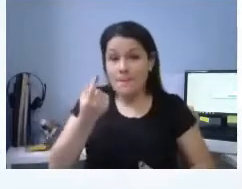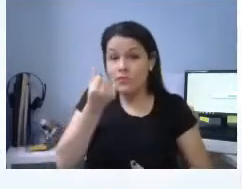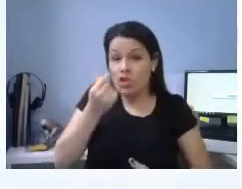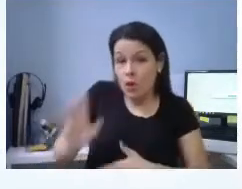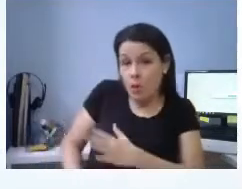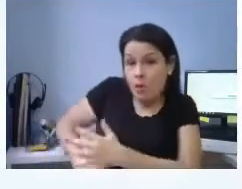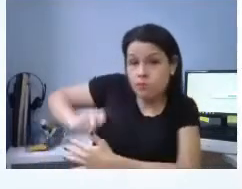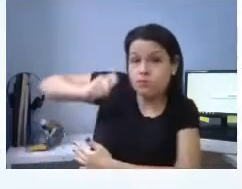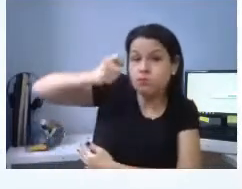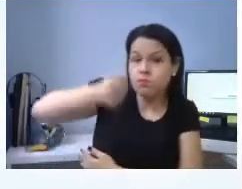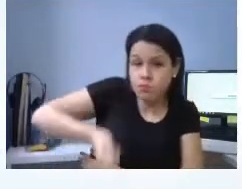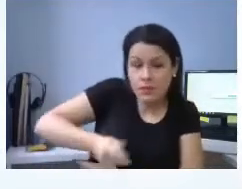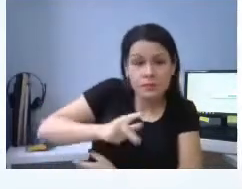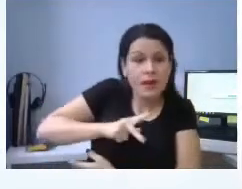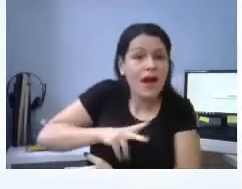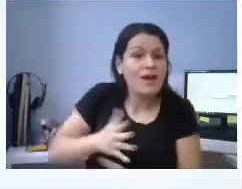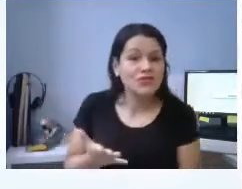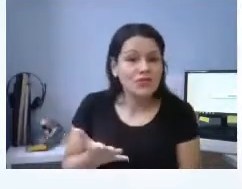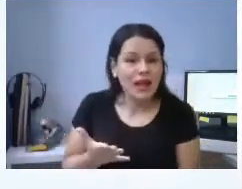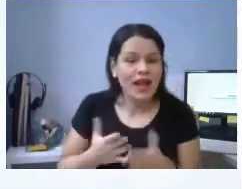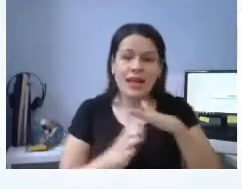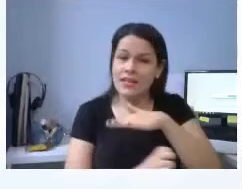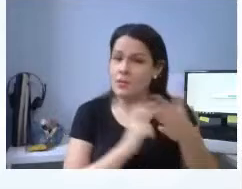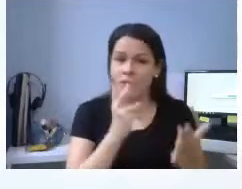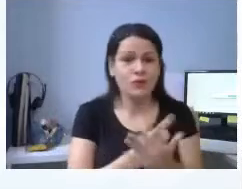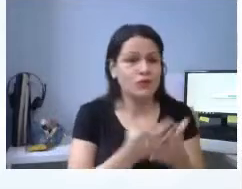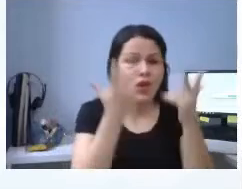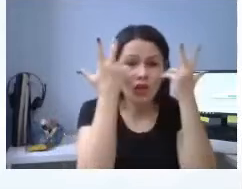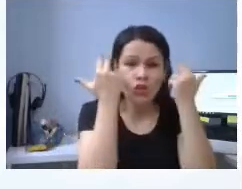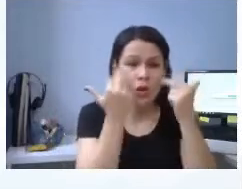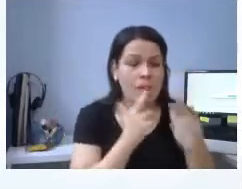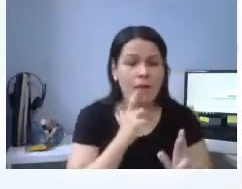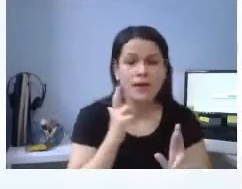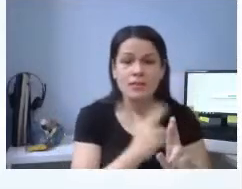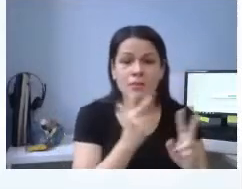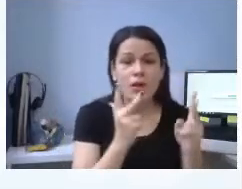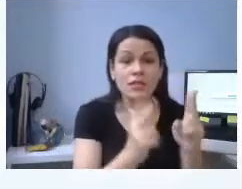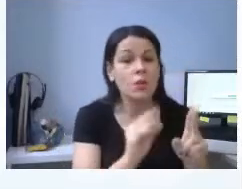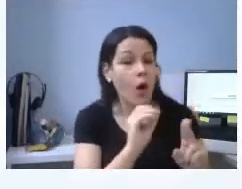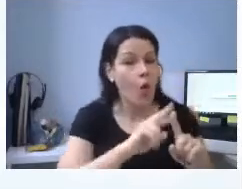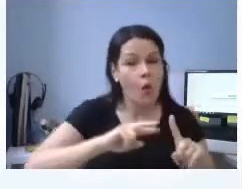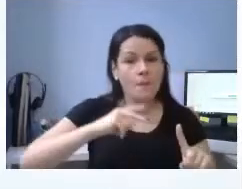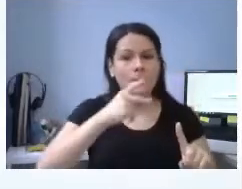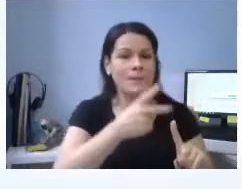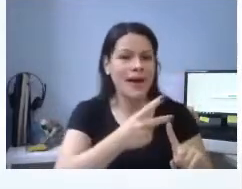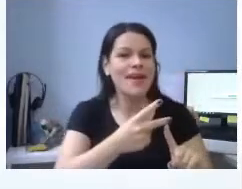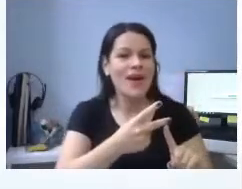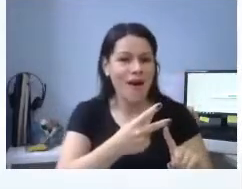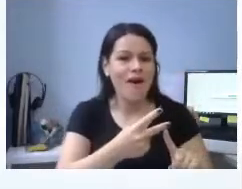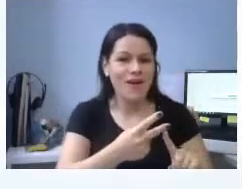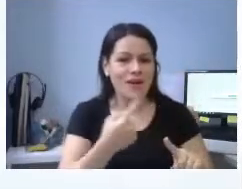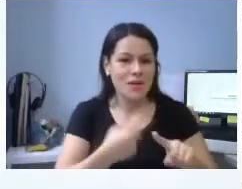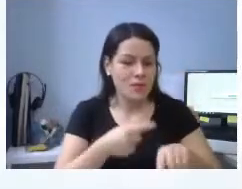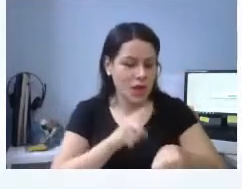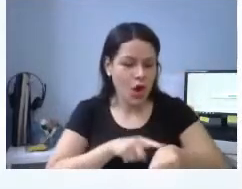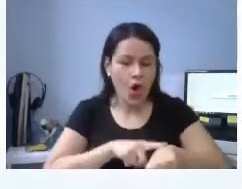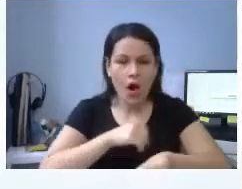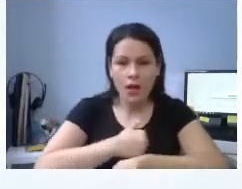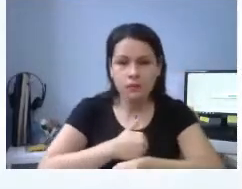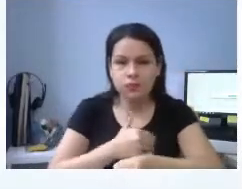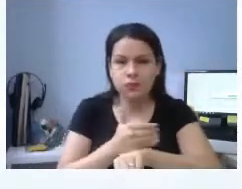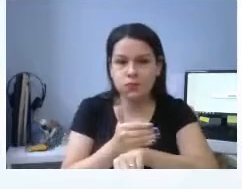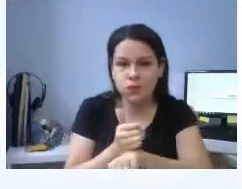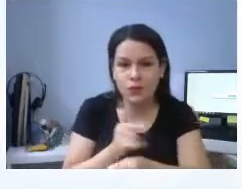para fazer isso, e a empresa continua tendo absolutamente o mesmo resultado, ou maior ainda, por causa da carga horária de trabalho que está sendo